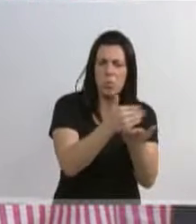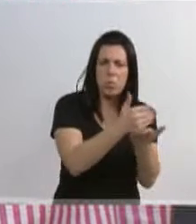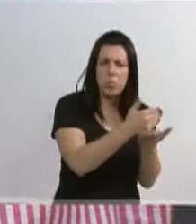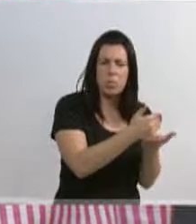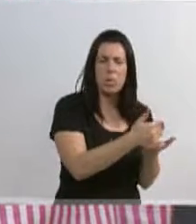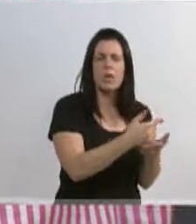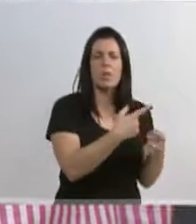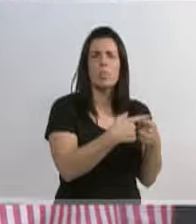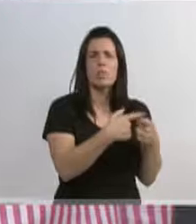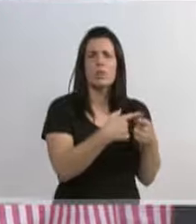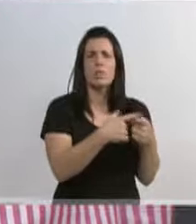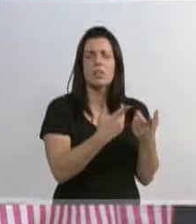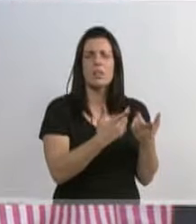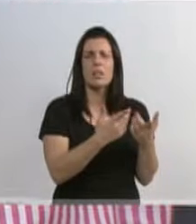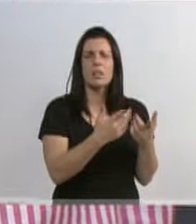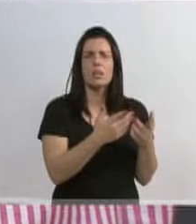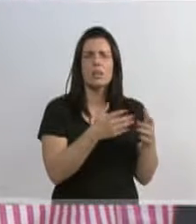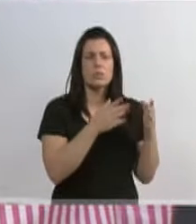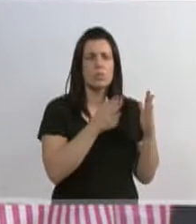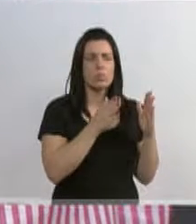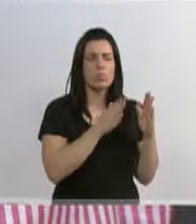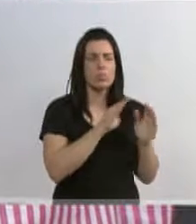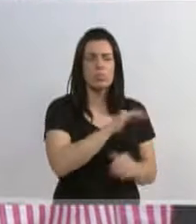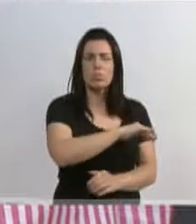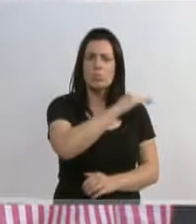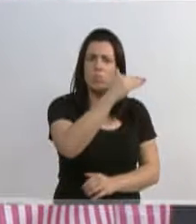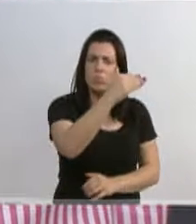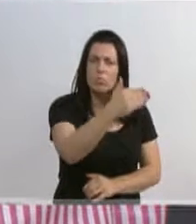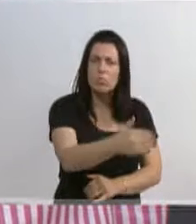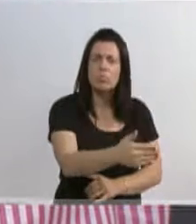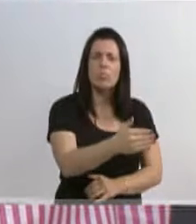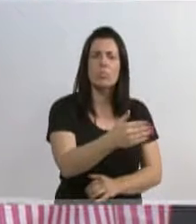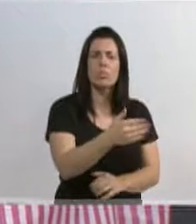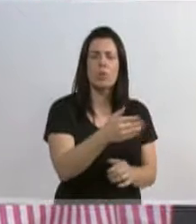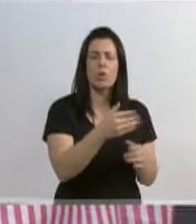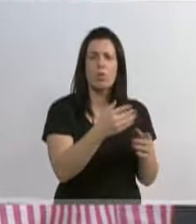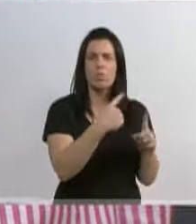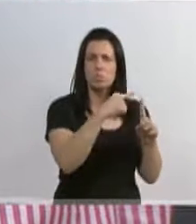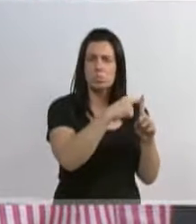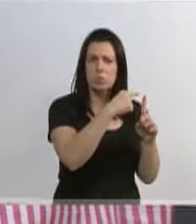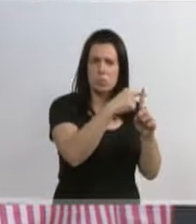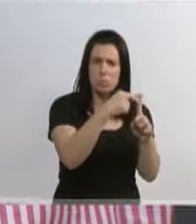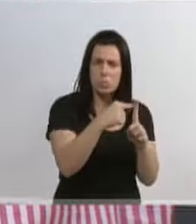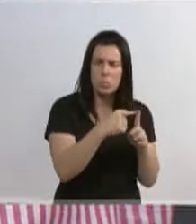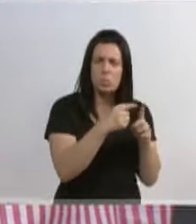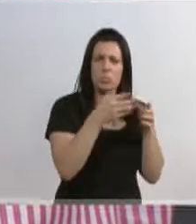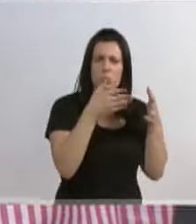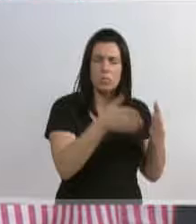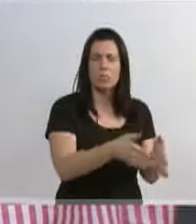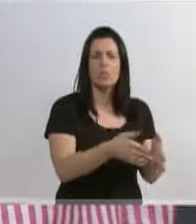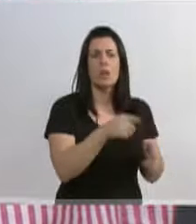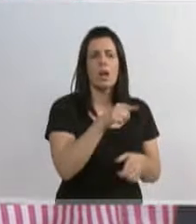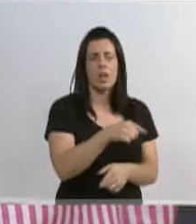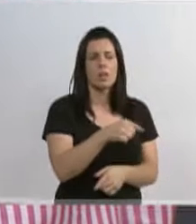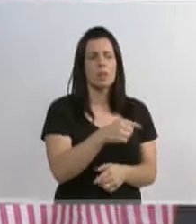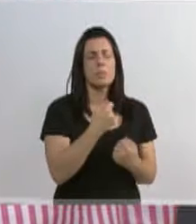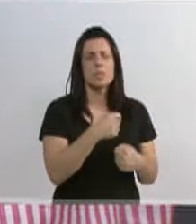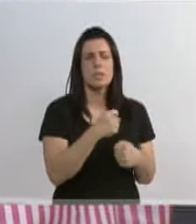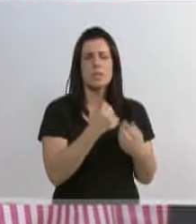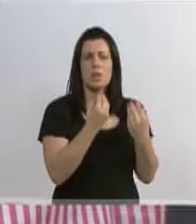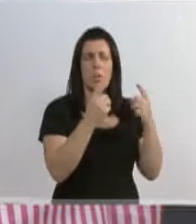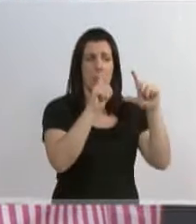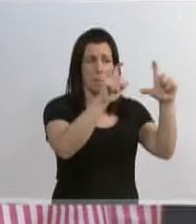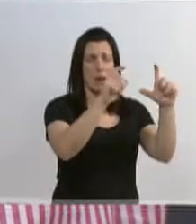comércio Jardim das Saudades e a empresa Dudalina. Também que seja fixado no local placa de proibido jogar lixo.